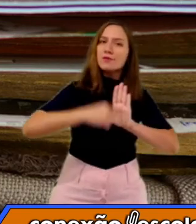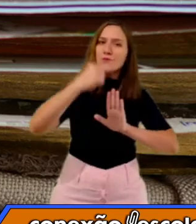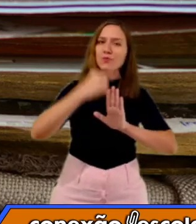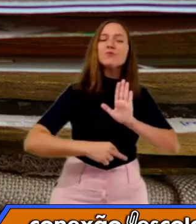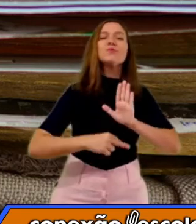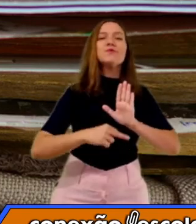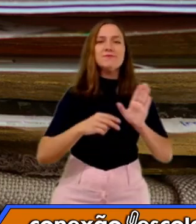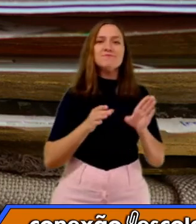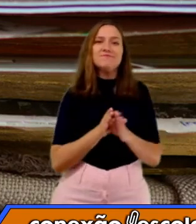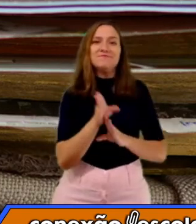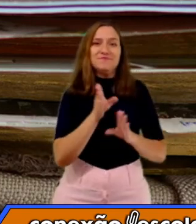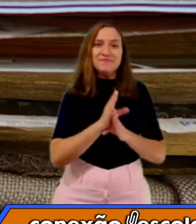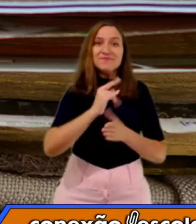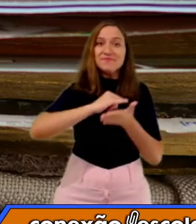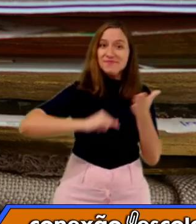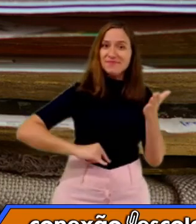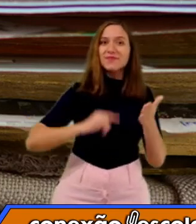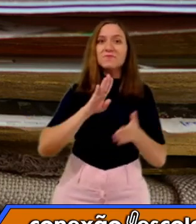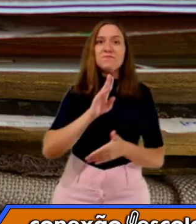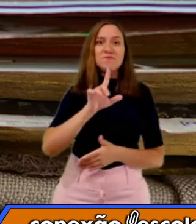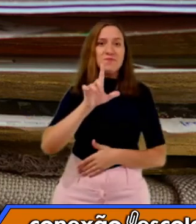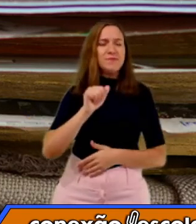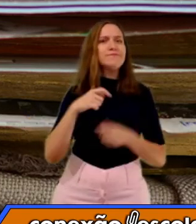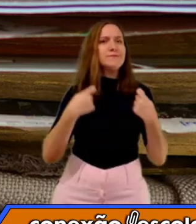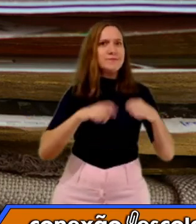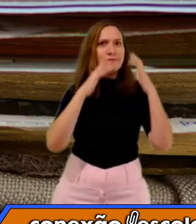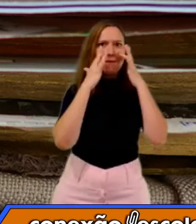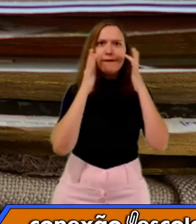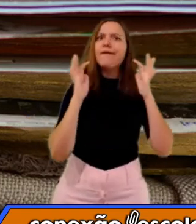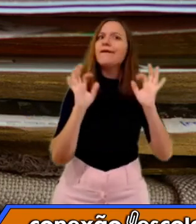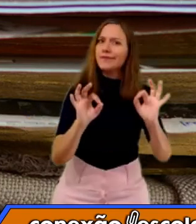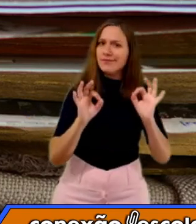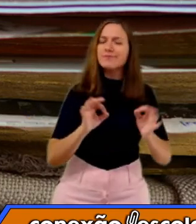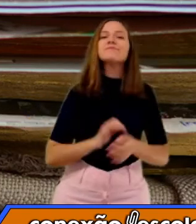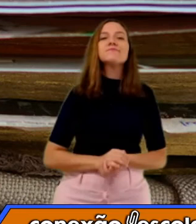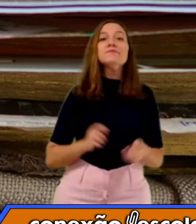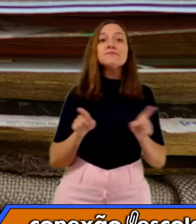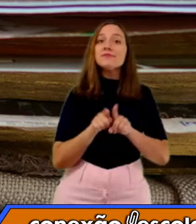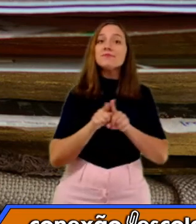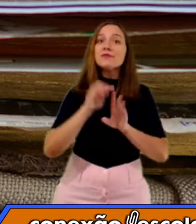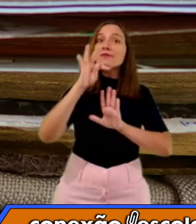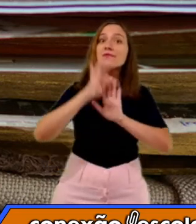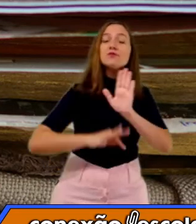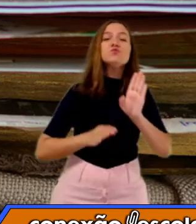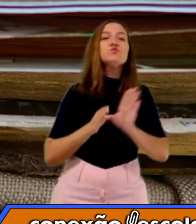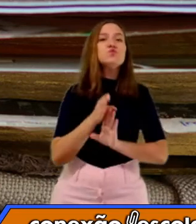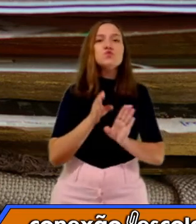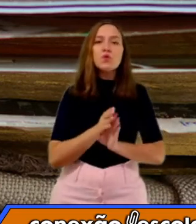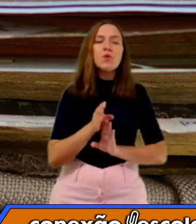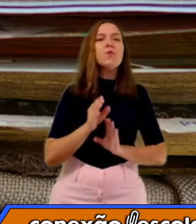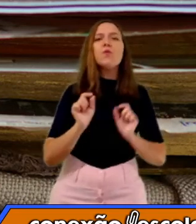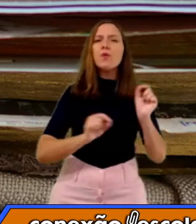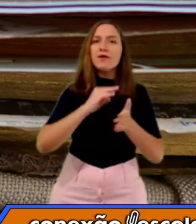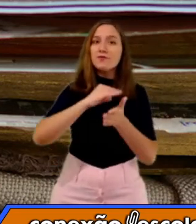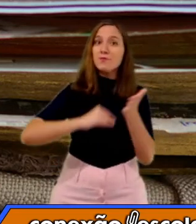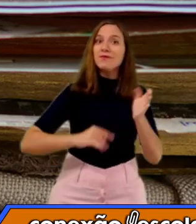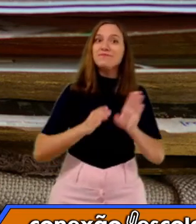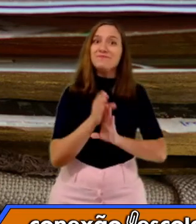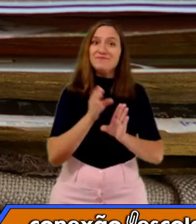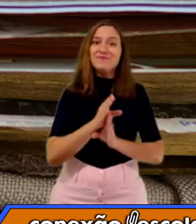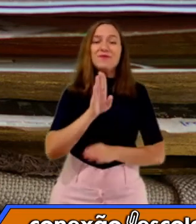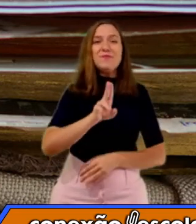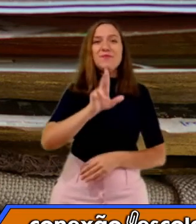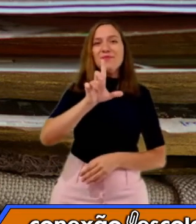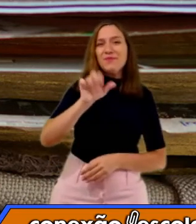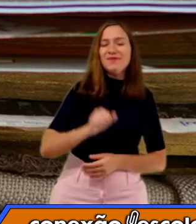medicação, onde a gente tem que estar atento. Falamos também sobre o texto instrucional, que é a bula. Foi muito